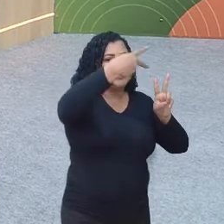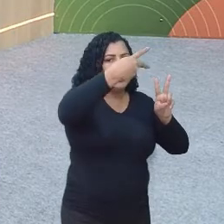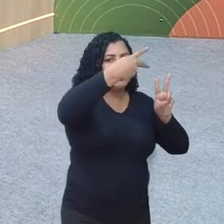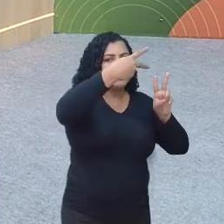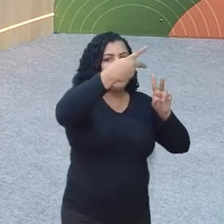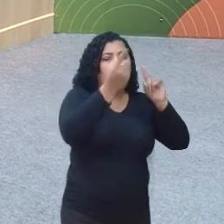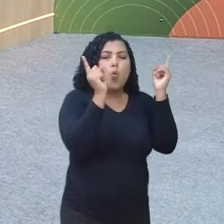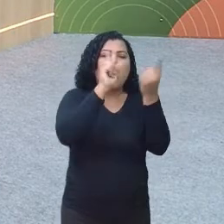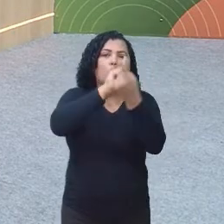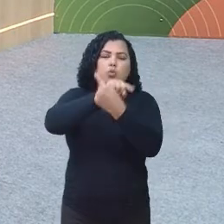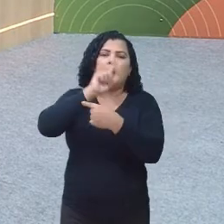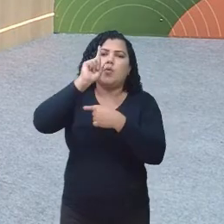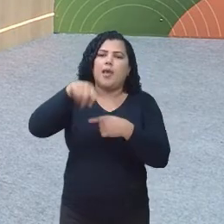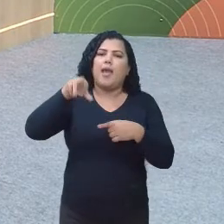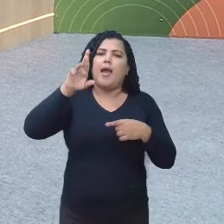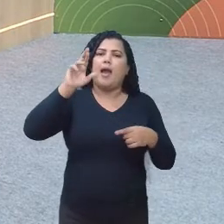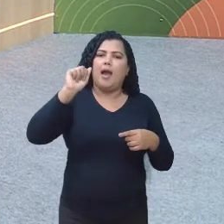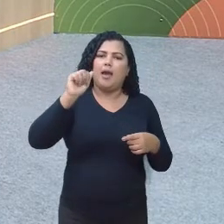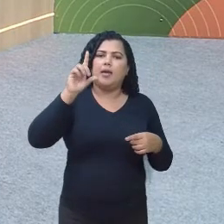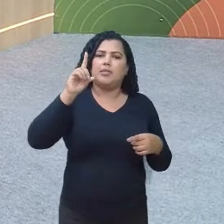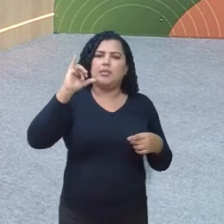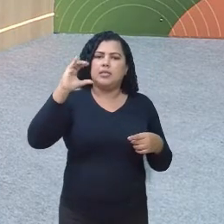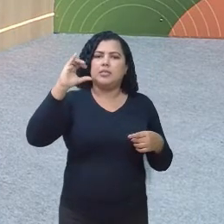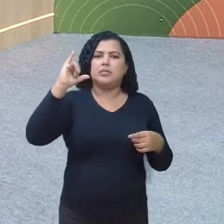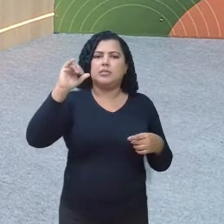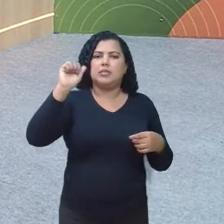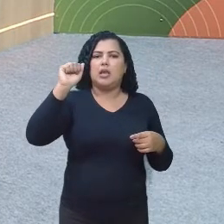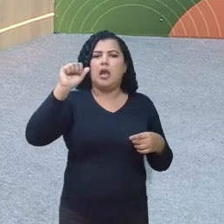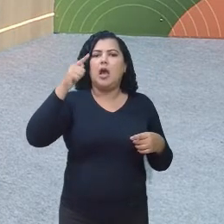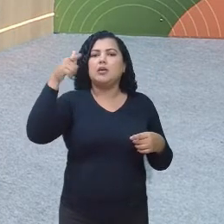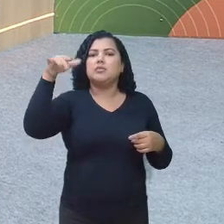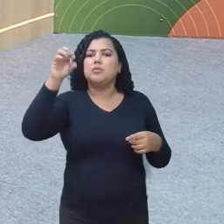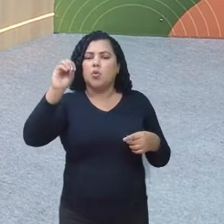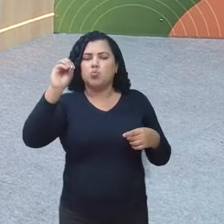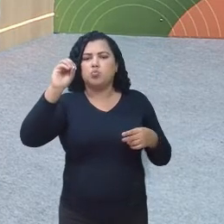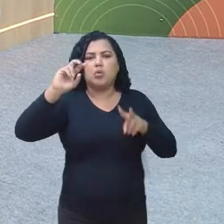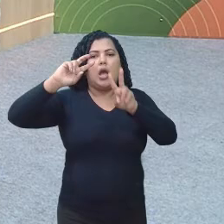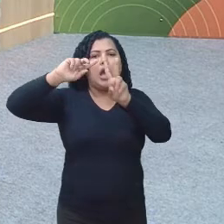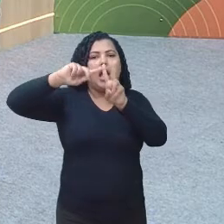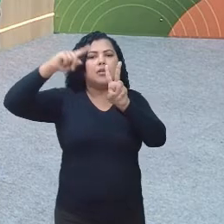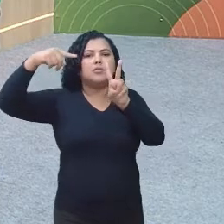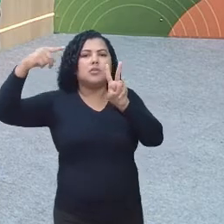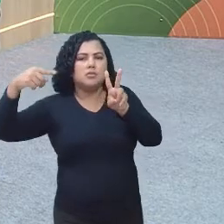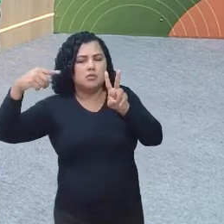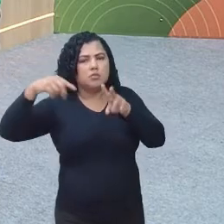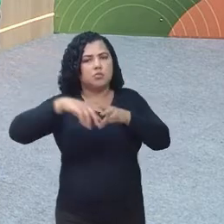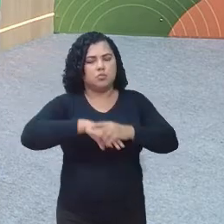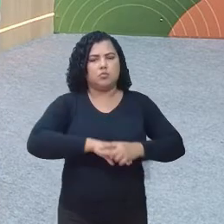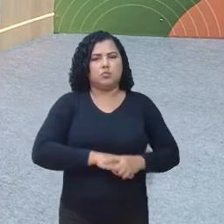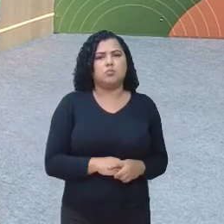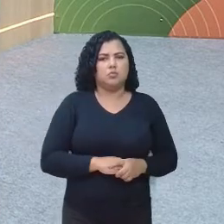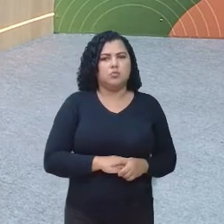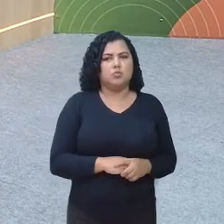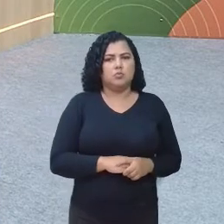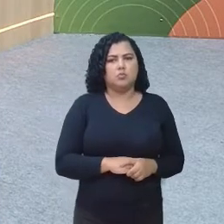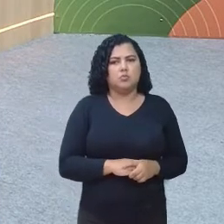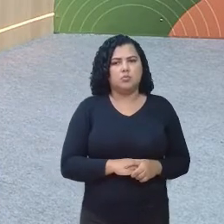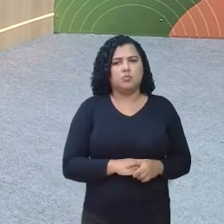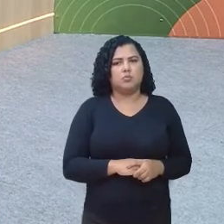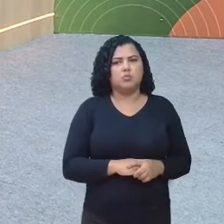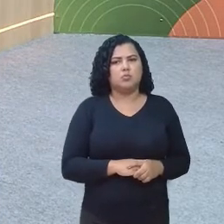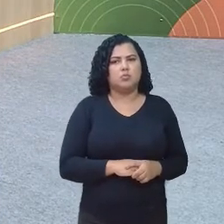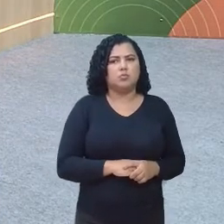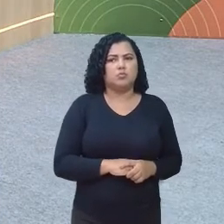a radiciação. Consequentemente, a radiciação tem como operação inversa a potenciação, tá